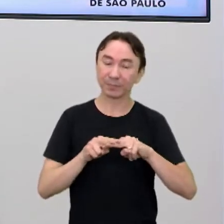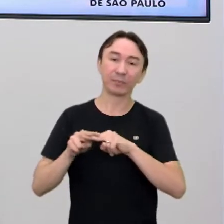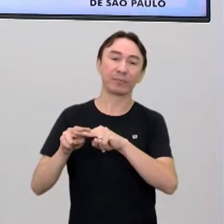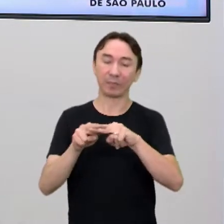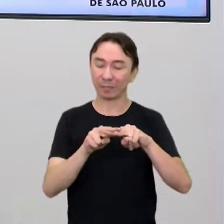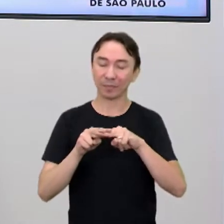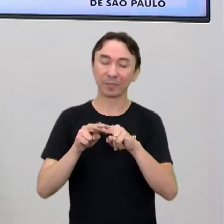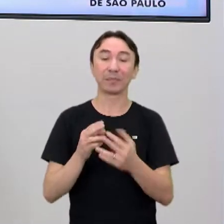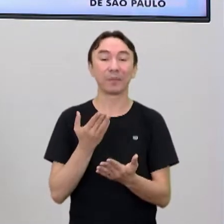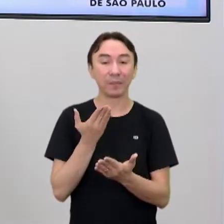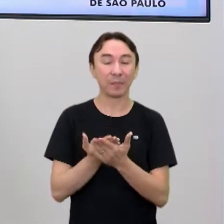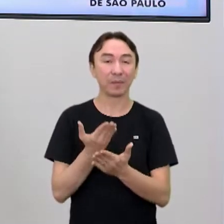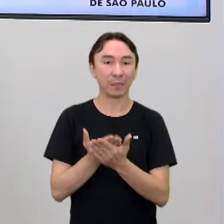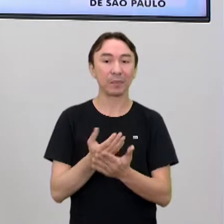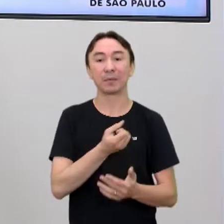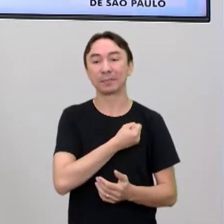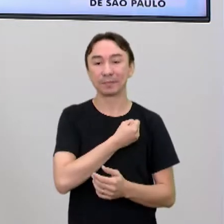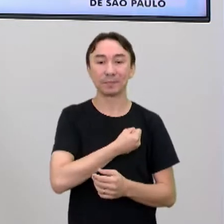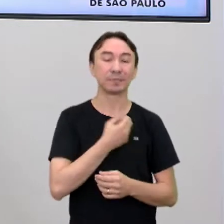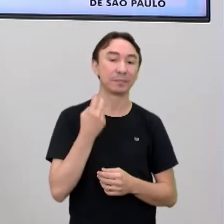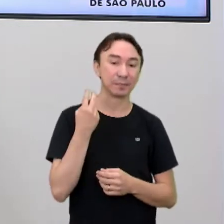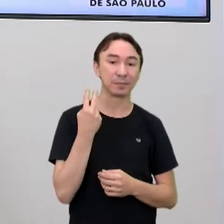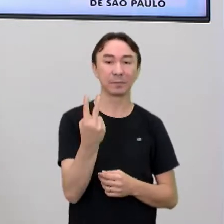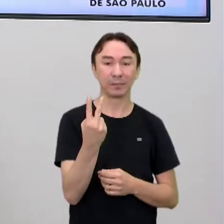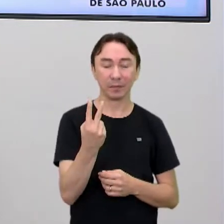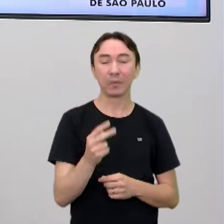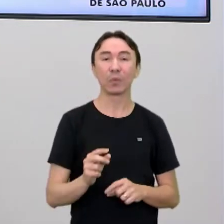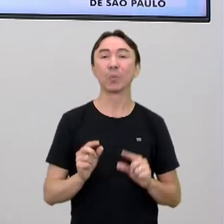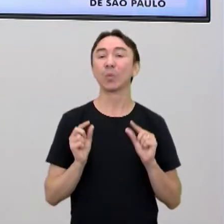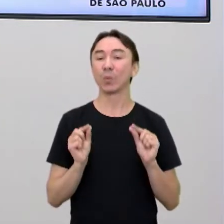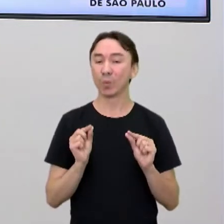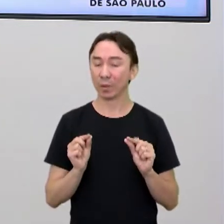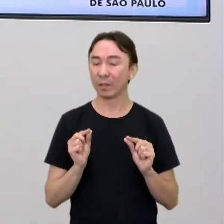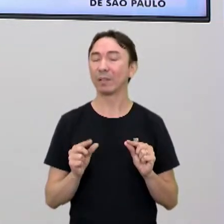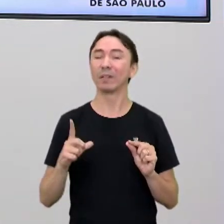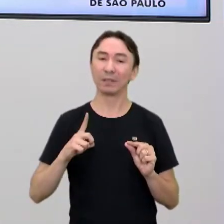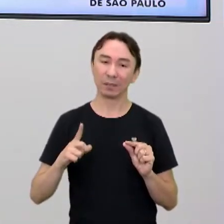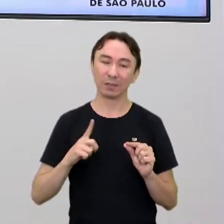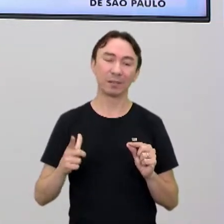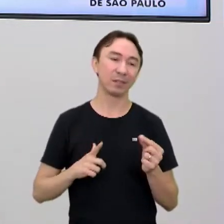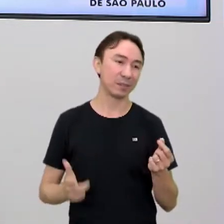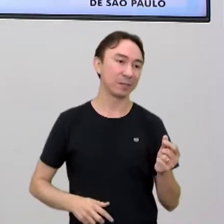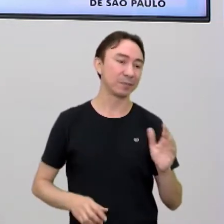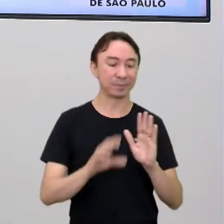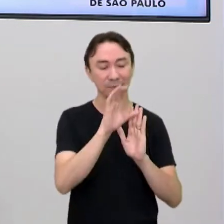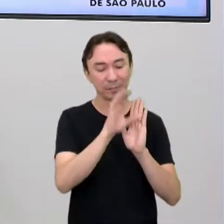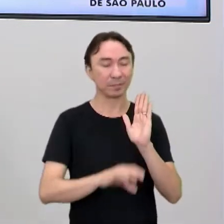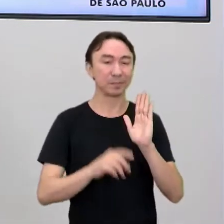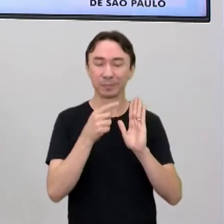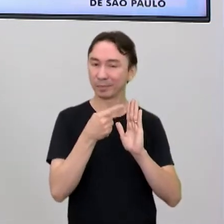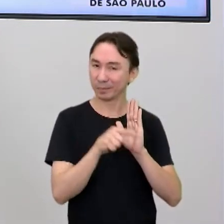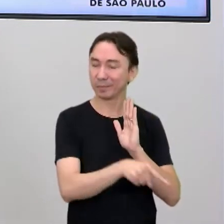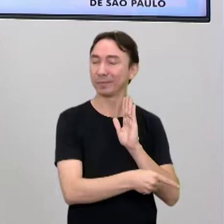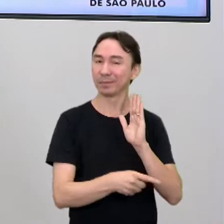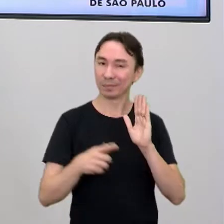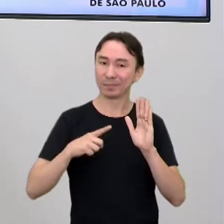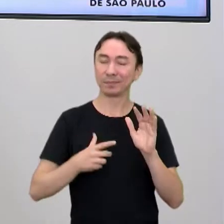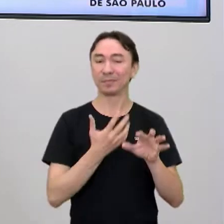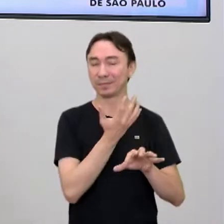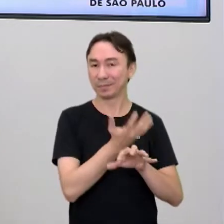número 2 desse novo encaminhamento dos itinerários. A gente está aqui